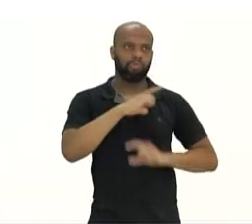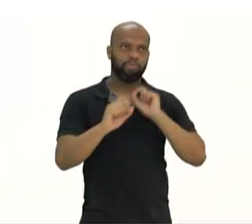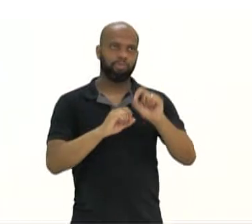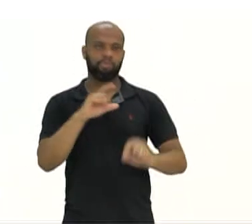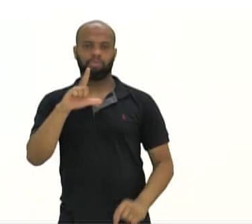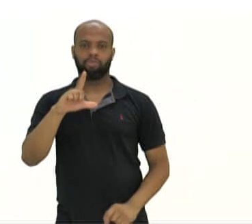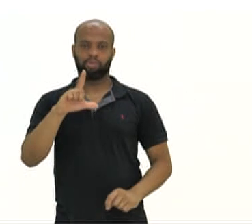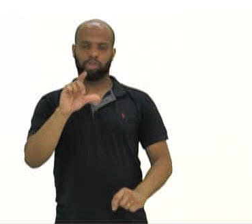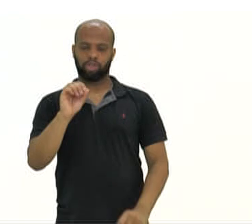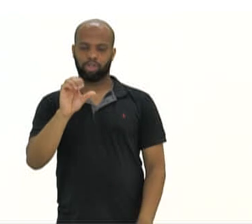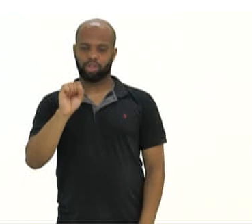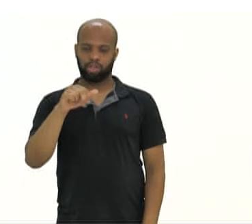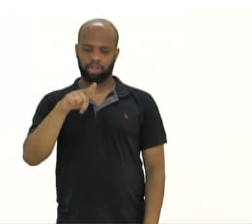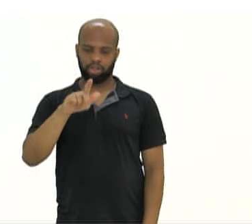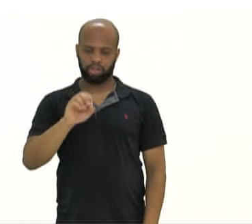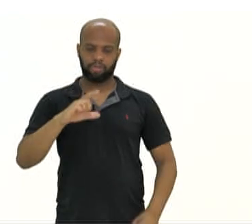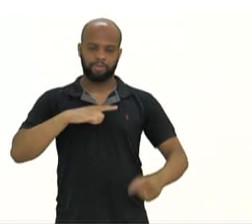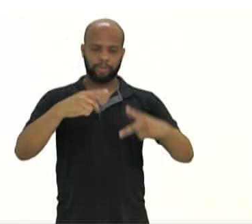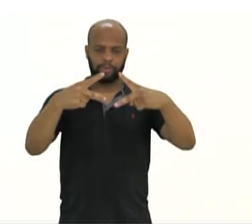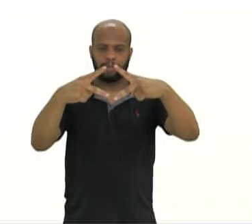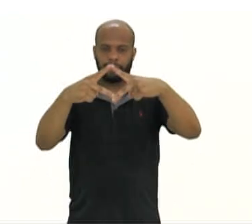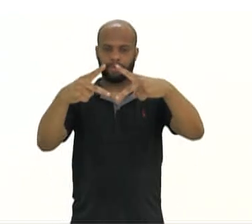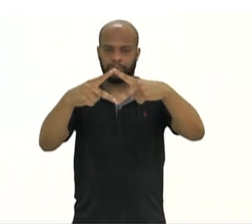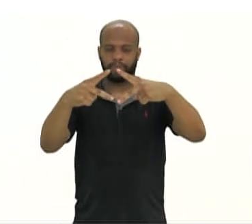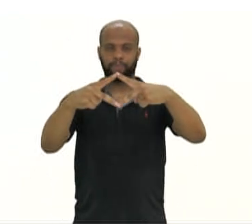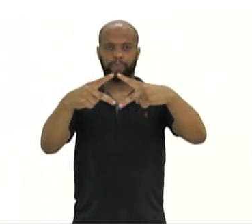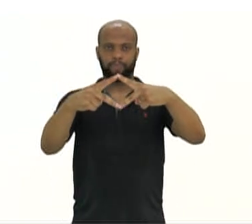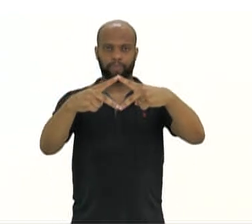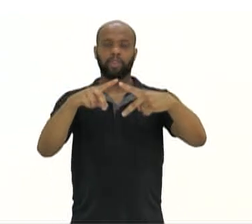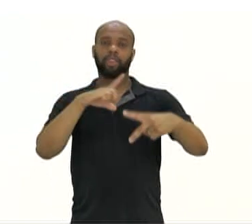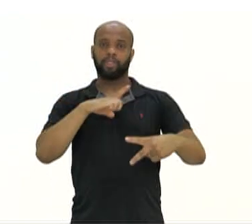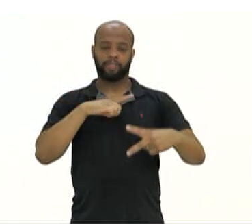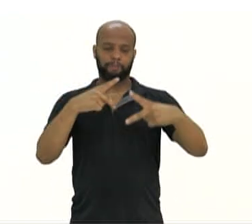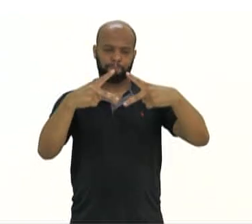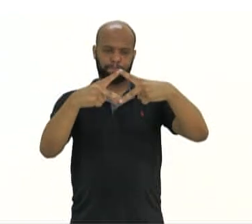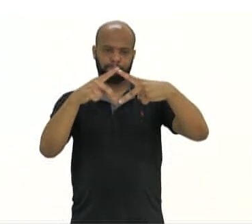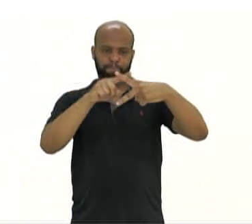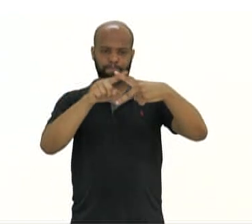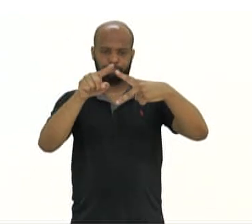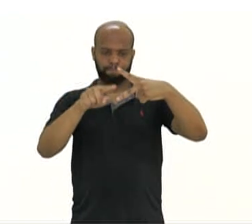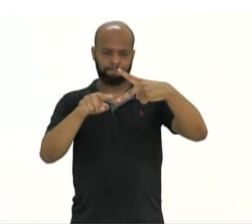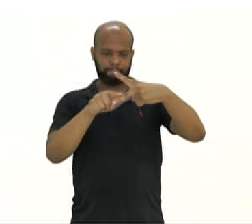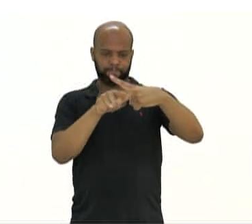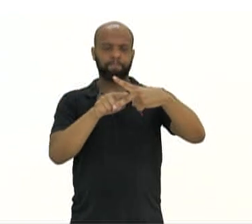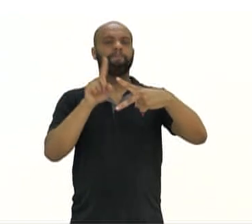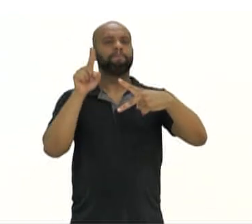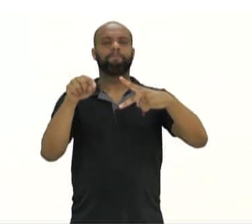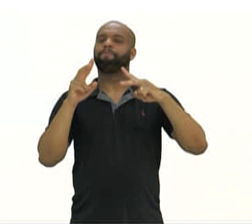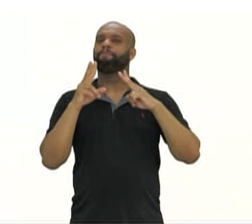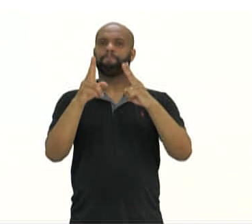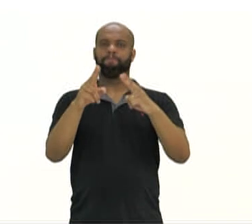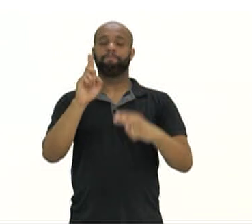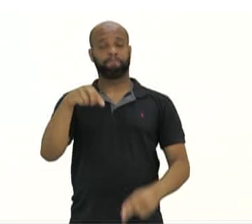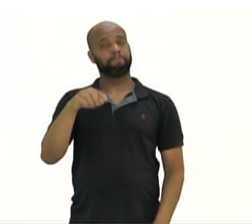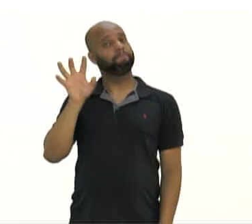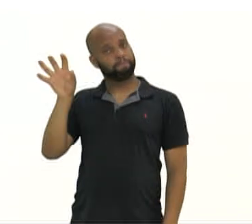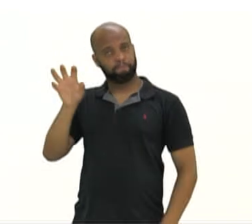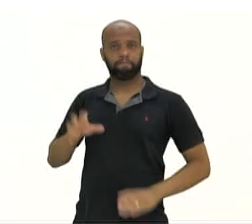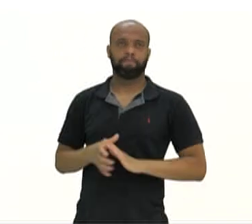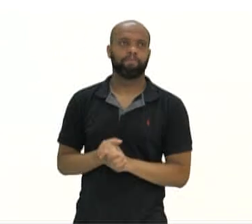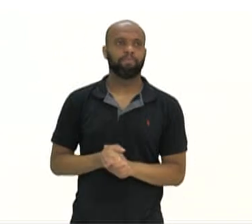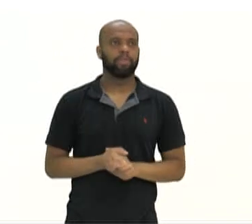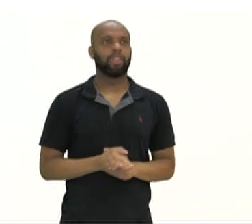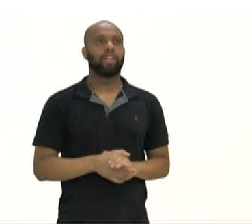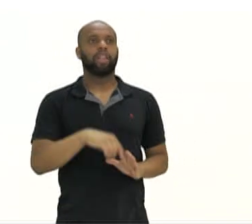é um quadrilátero equilátero formado por 4 lados iguais. Esse é o losango.